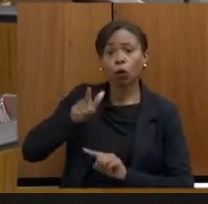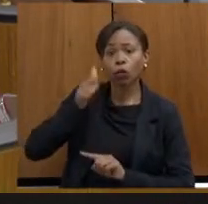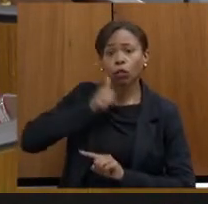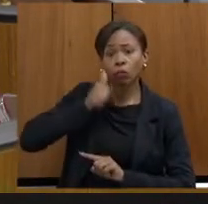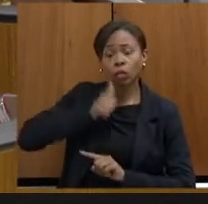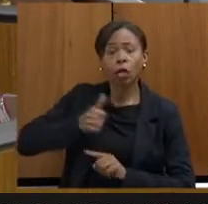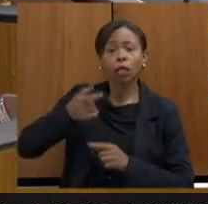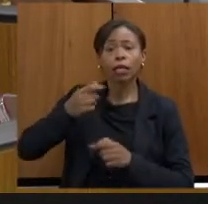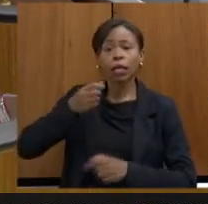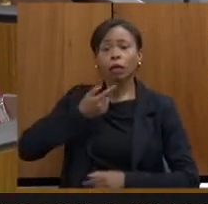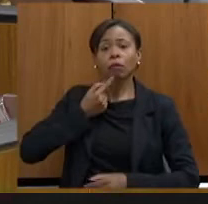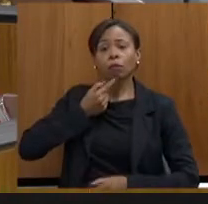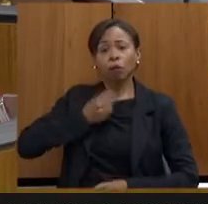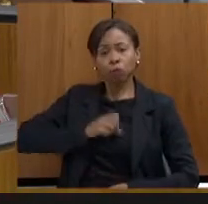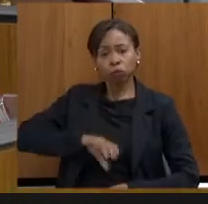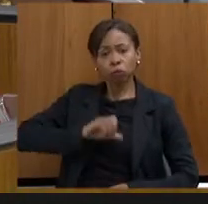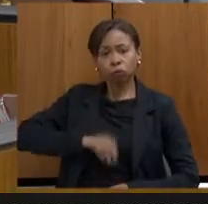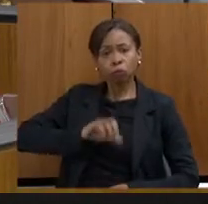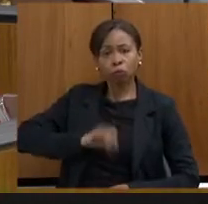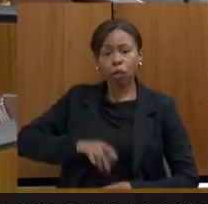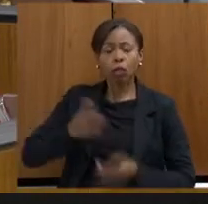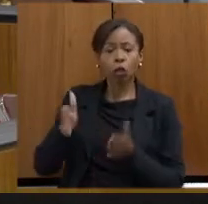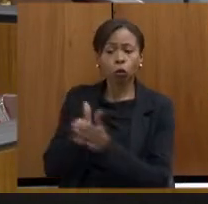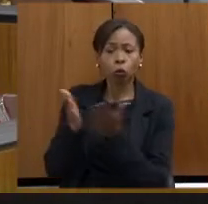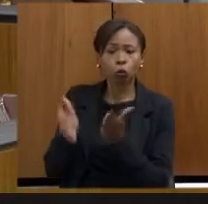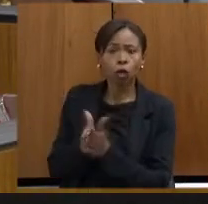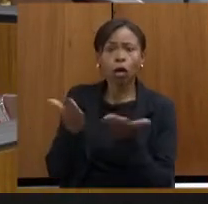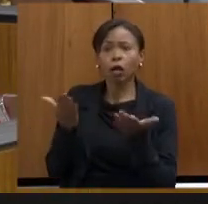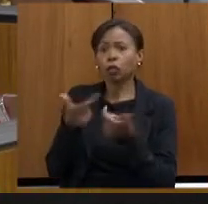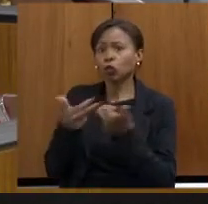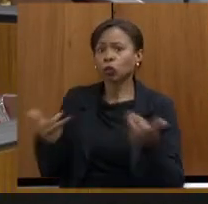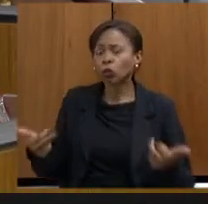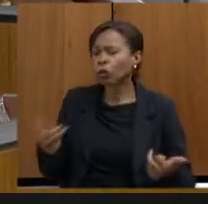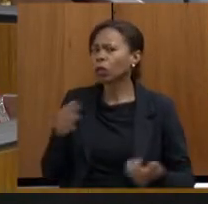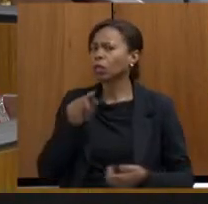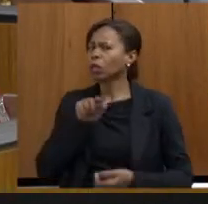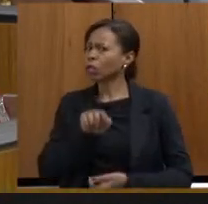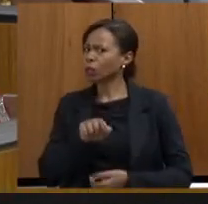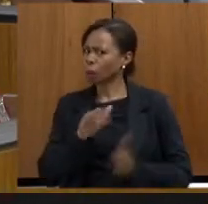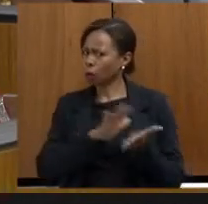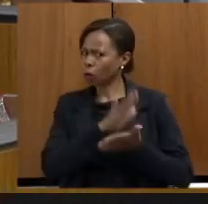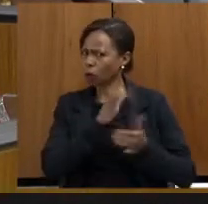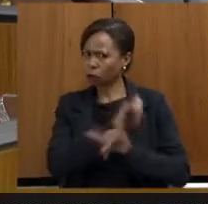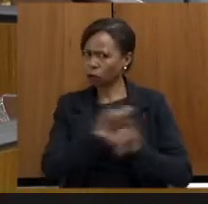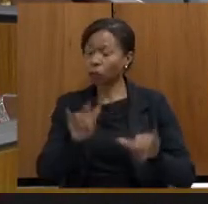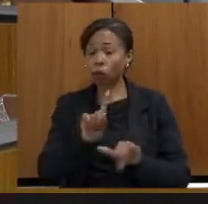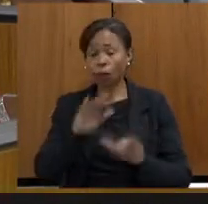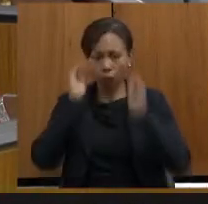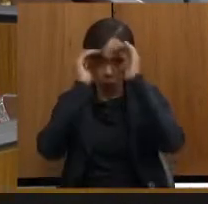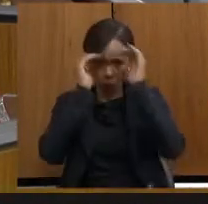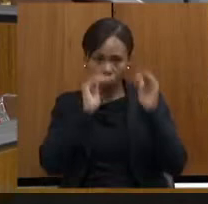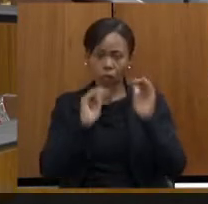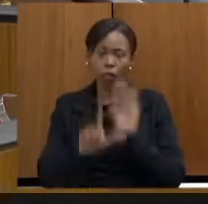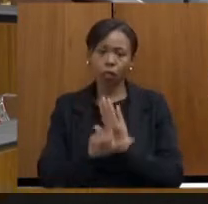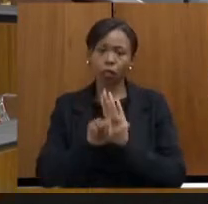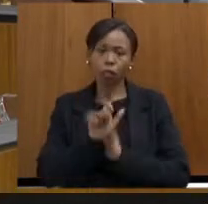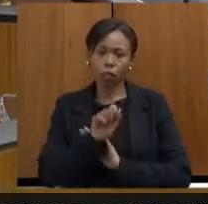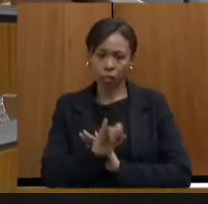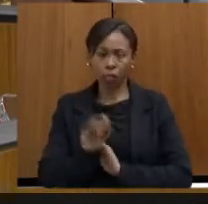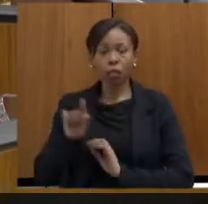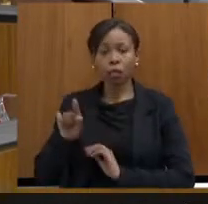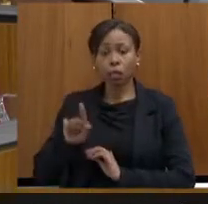pobreza menstrual, não queremos só publicações, queremos a concretude do que diz a lei. Esse é o questionamento da deputada